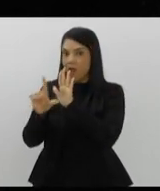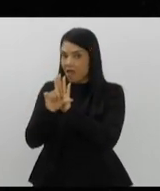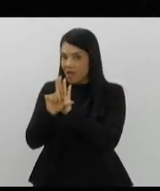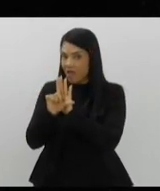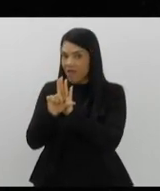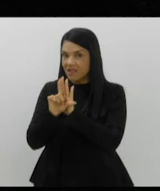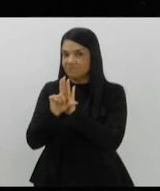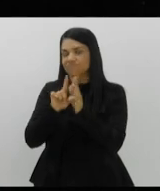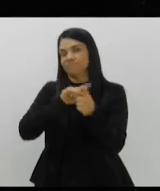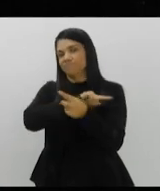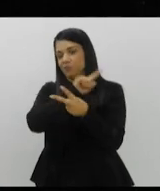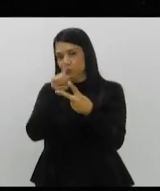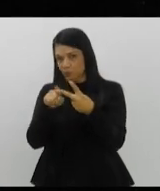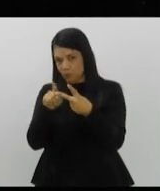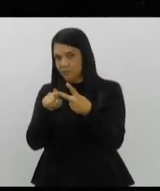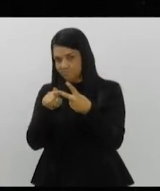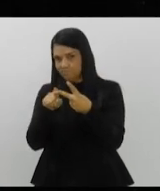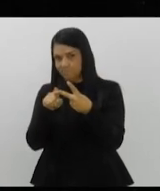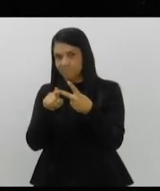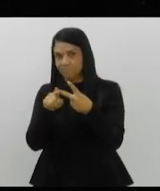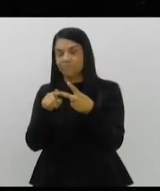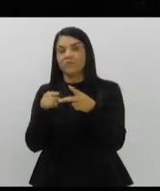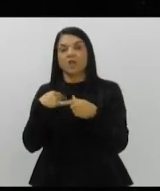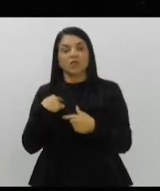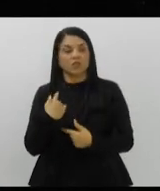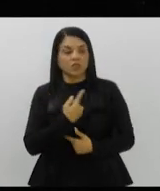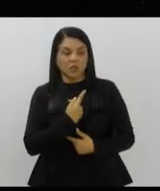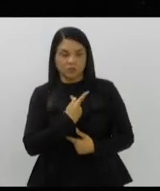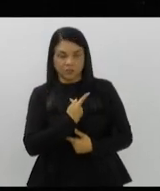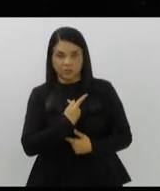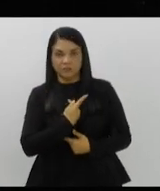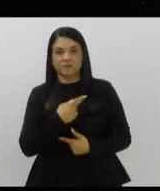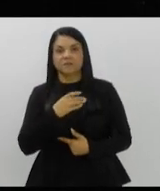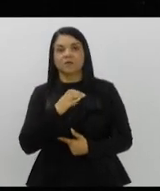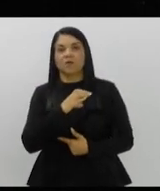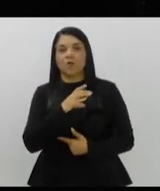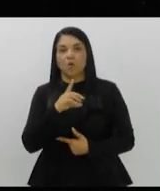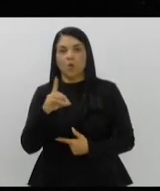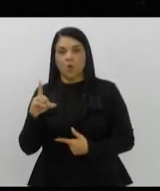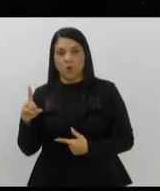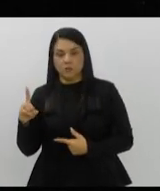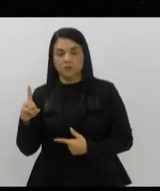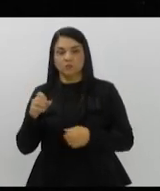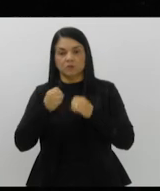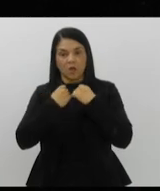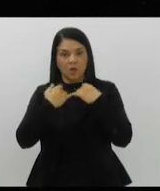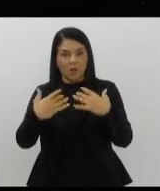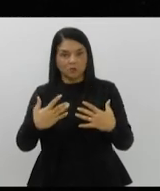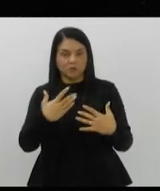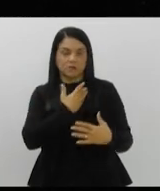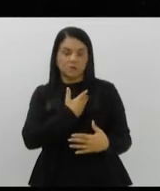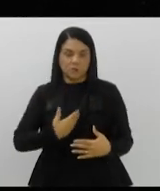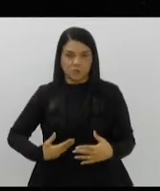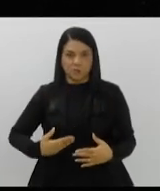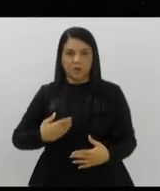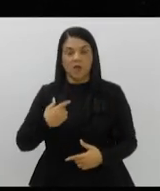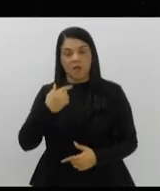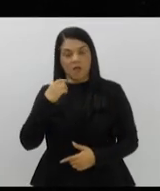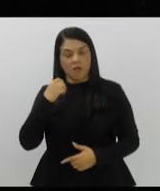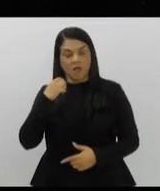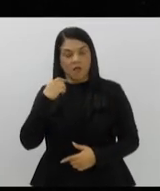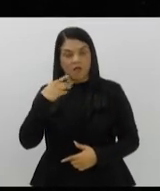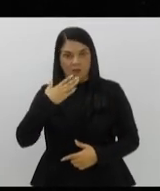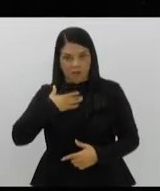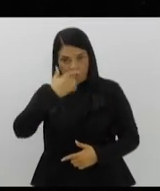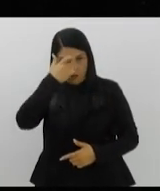o Flávio Serafini e eu coordenamos uma grande audiência pública sobre esse tema, que era a lei, o que era,